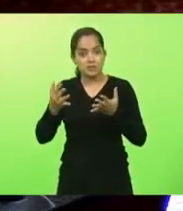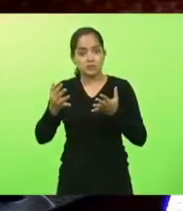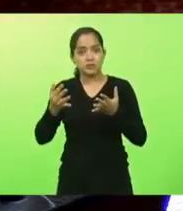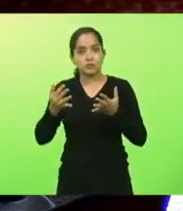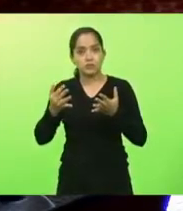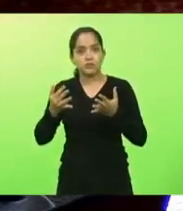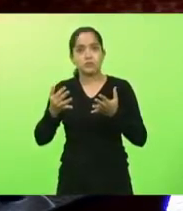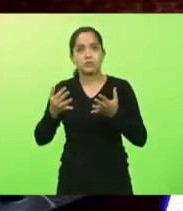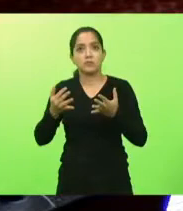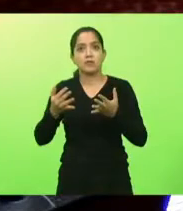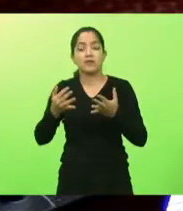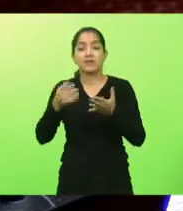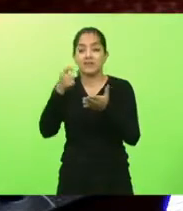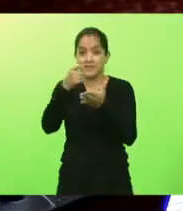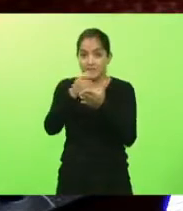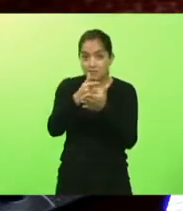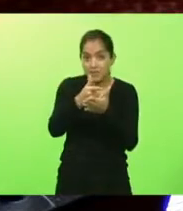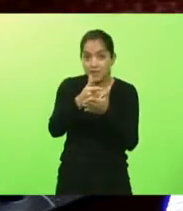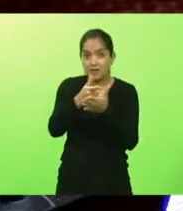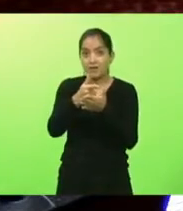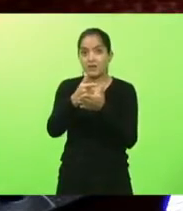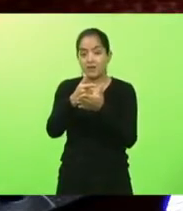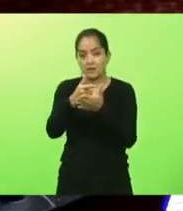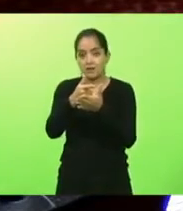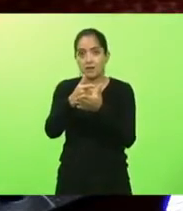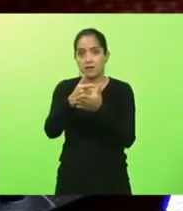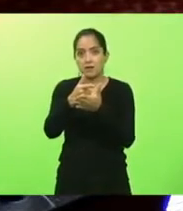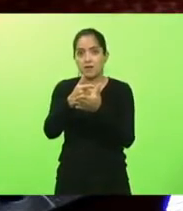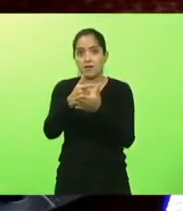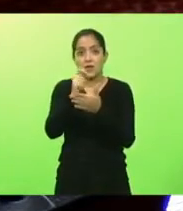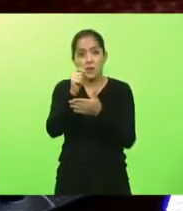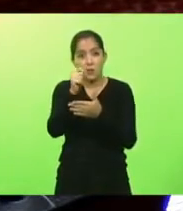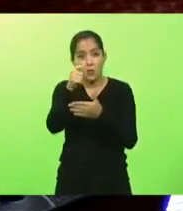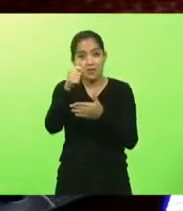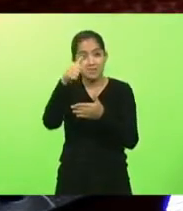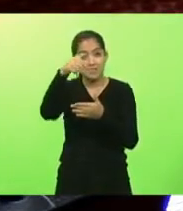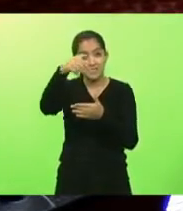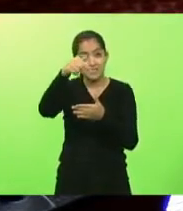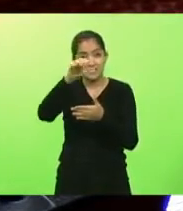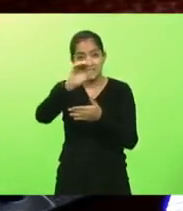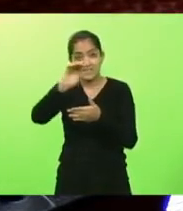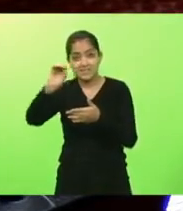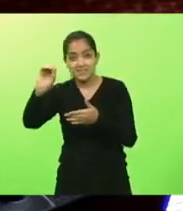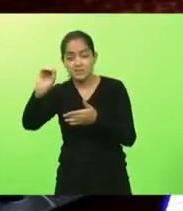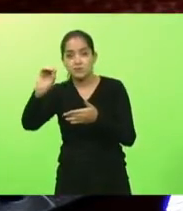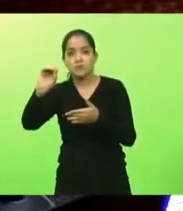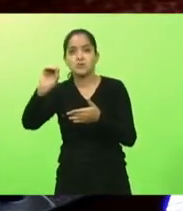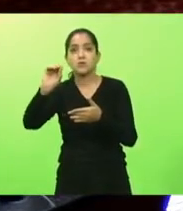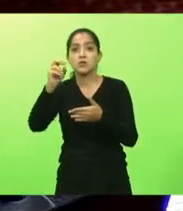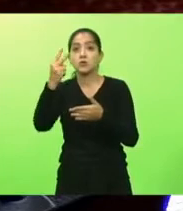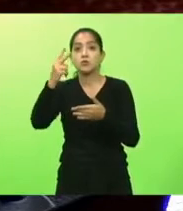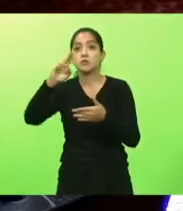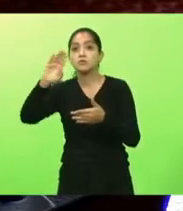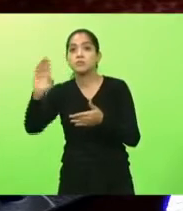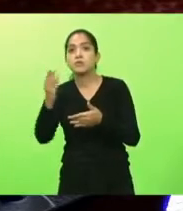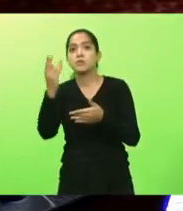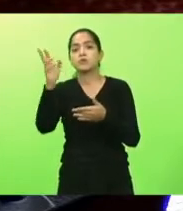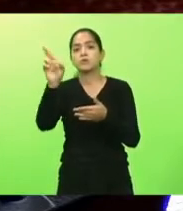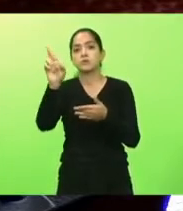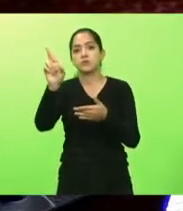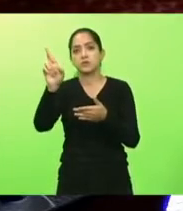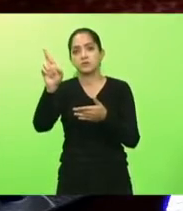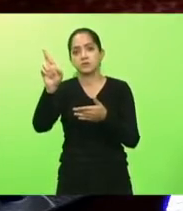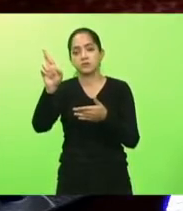ele realmente vai ter que bancar e tirar ali dentro, o custo operacional de quase 700 e no totalitário 2 bilhões.